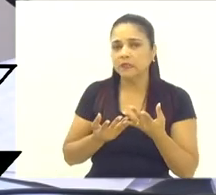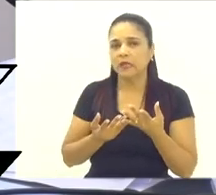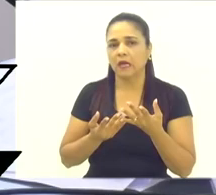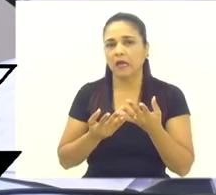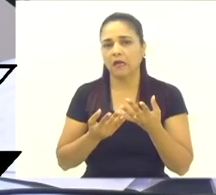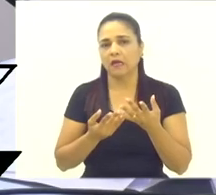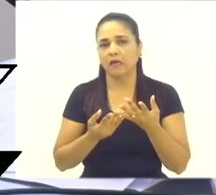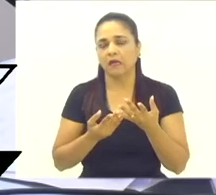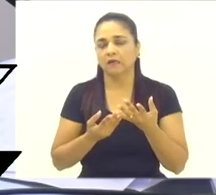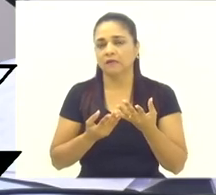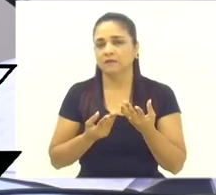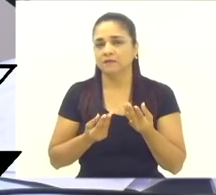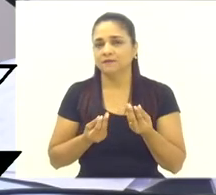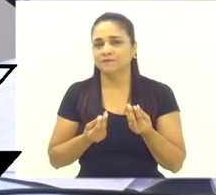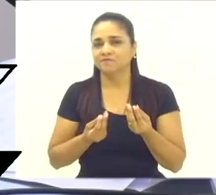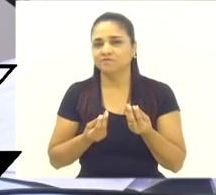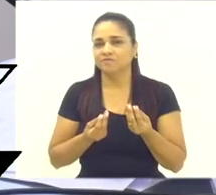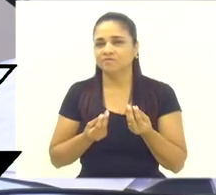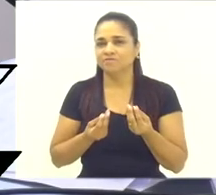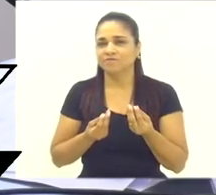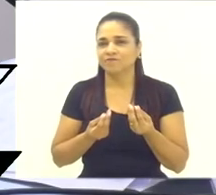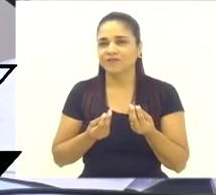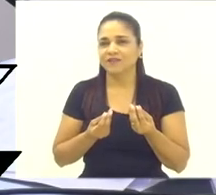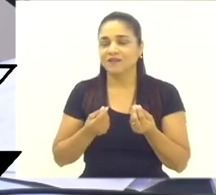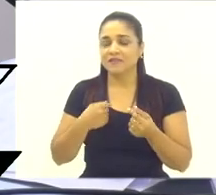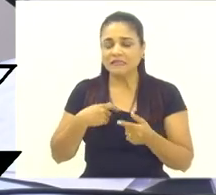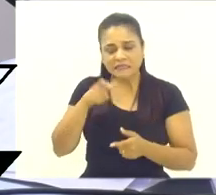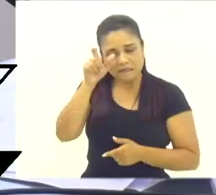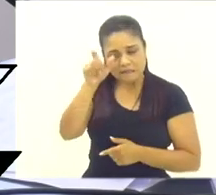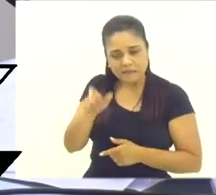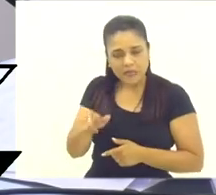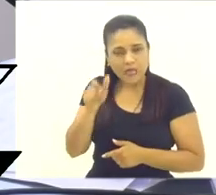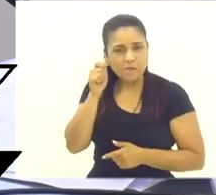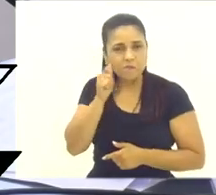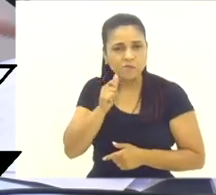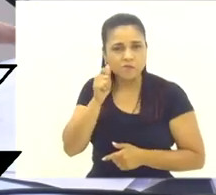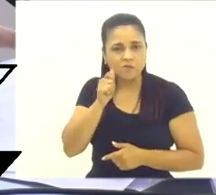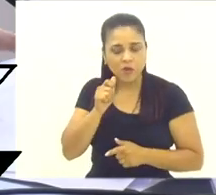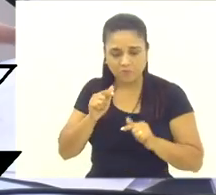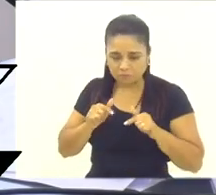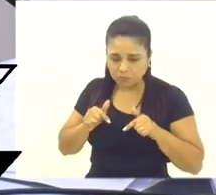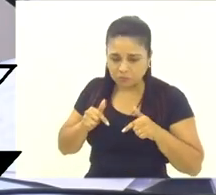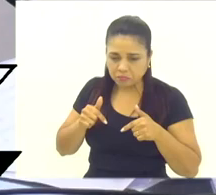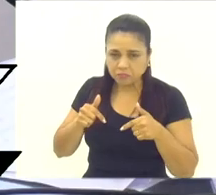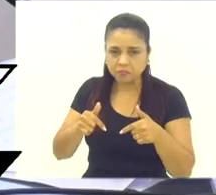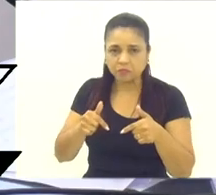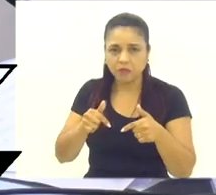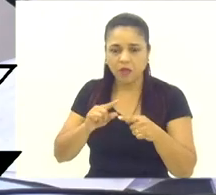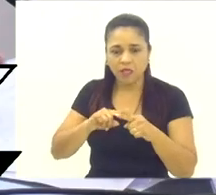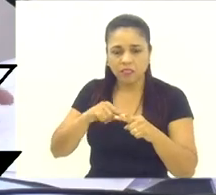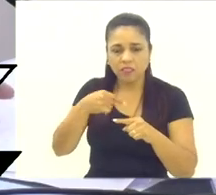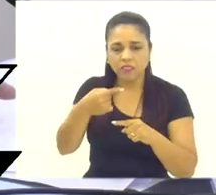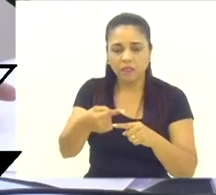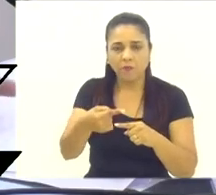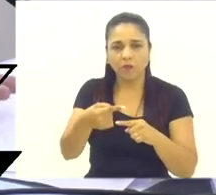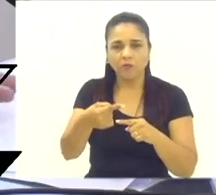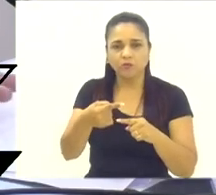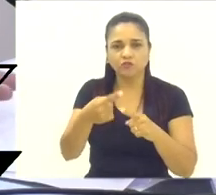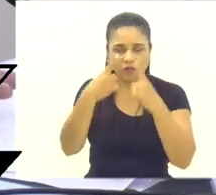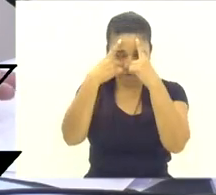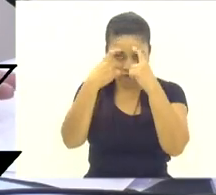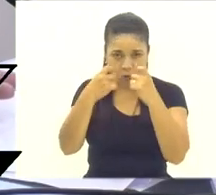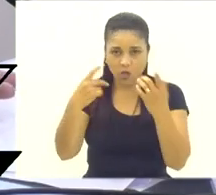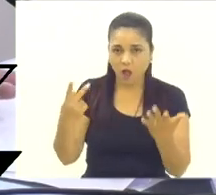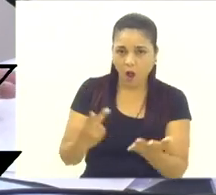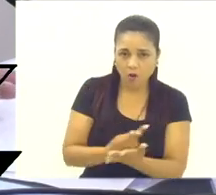porque senão fica mulher sempre agindo depois do fato ocorrido